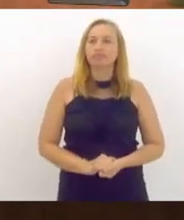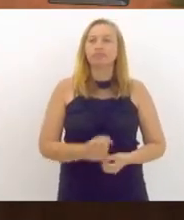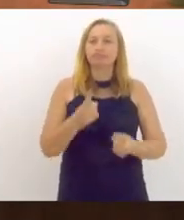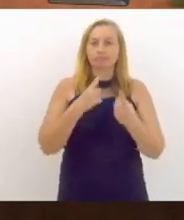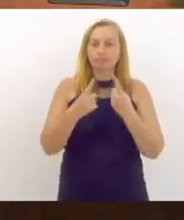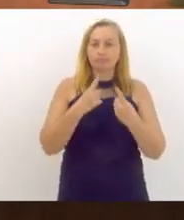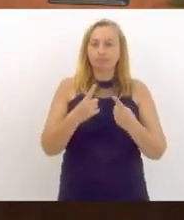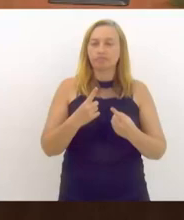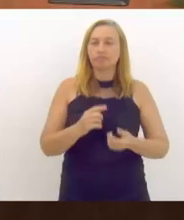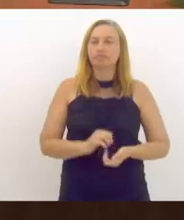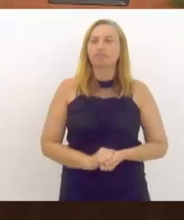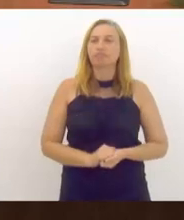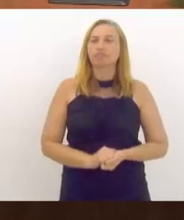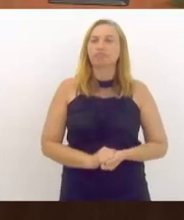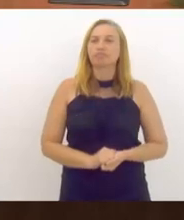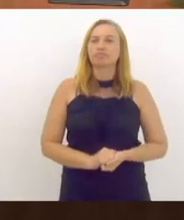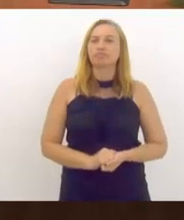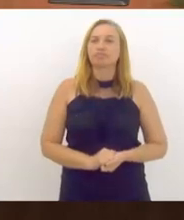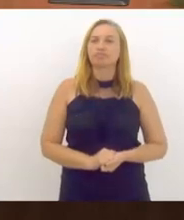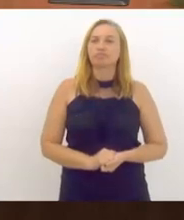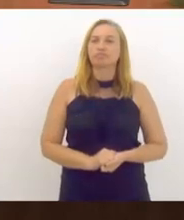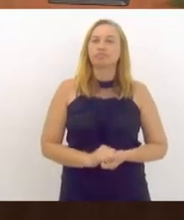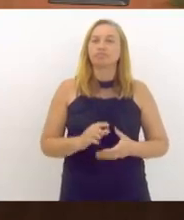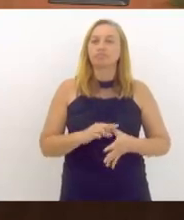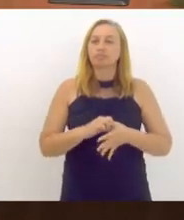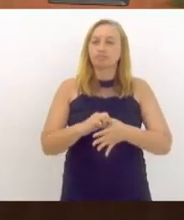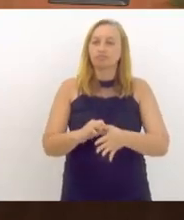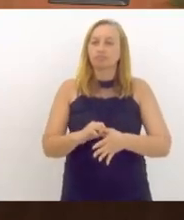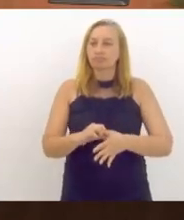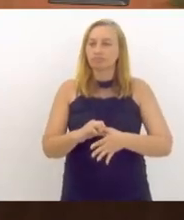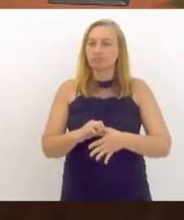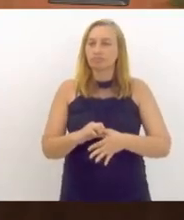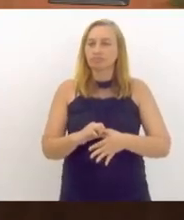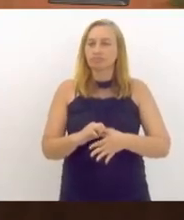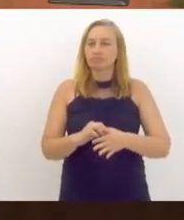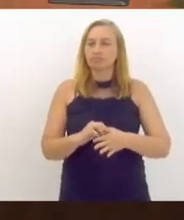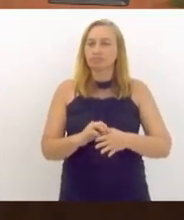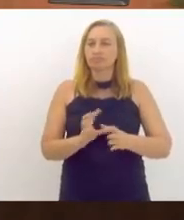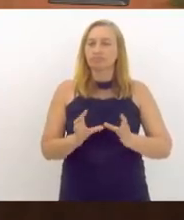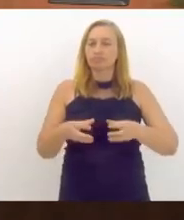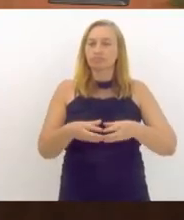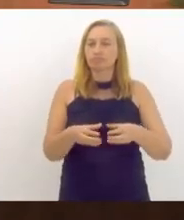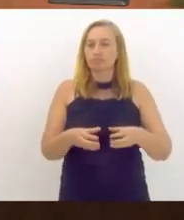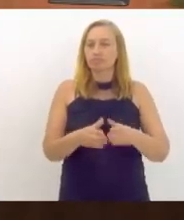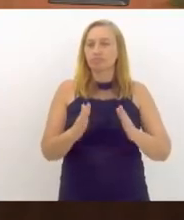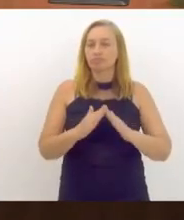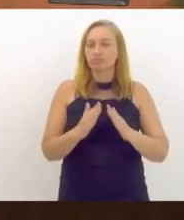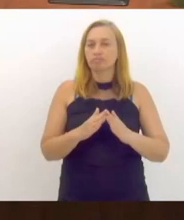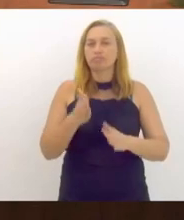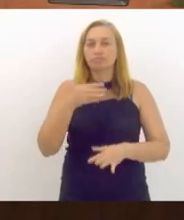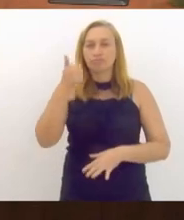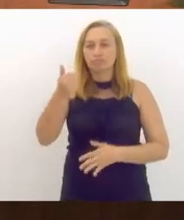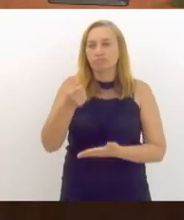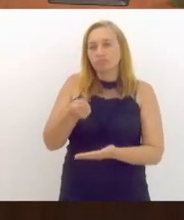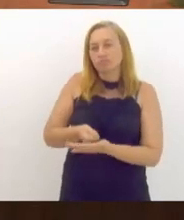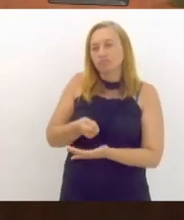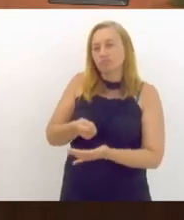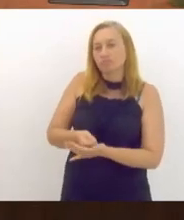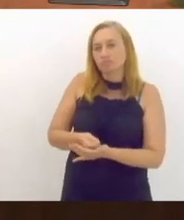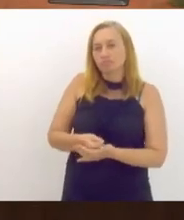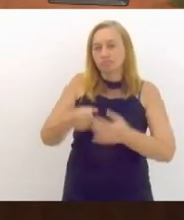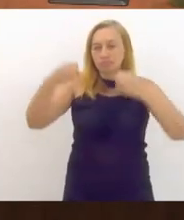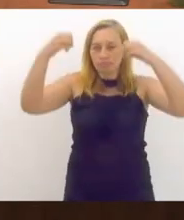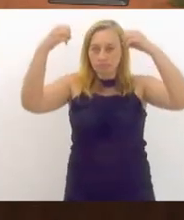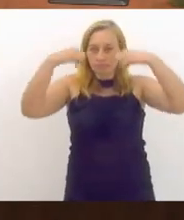no colegiado dessa casa, é porque a gente precisa melhorar o que diz respeito à cobrança da iluminação em